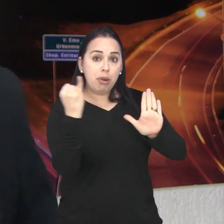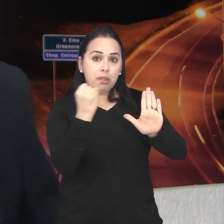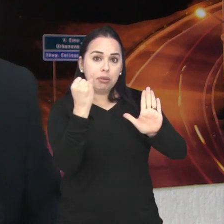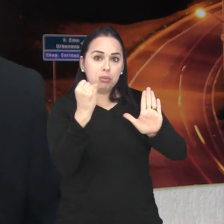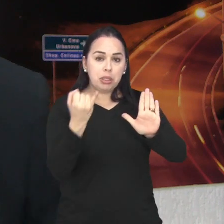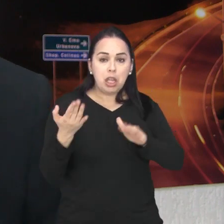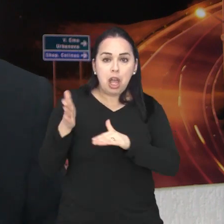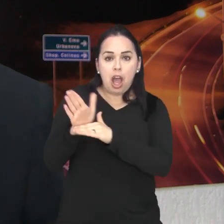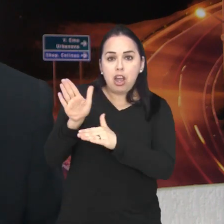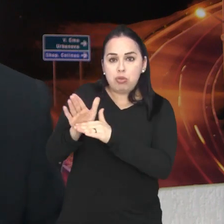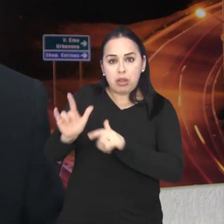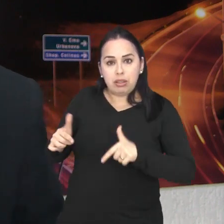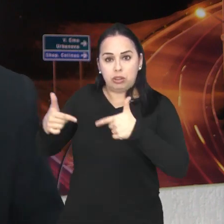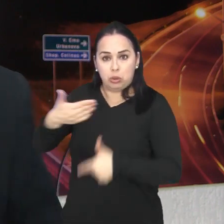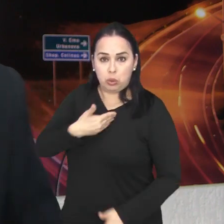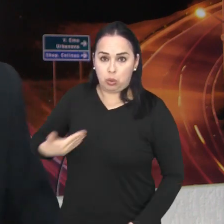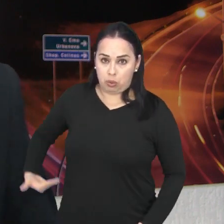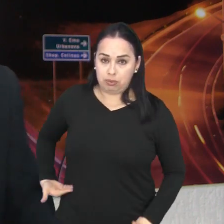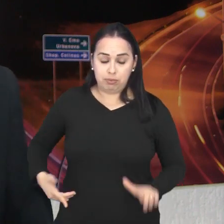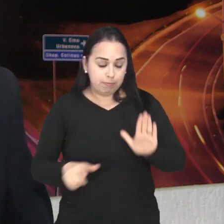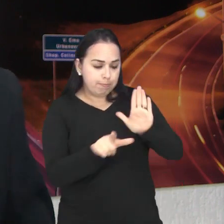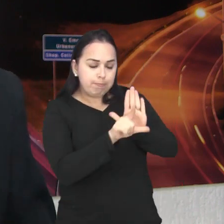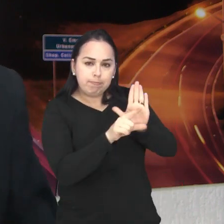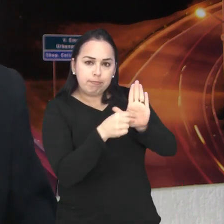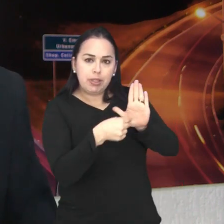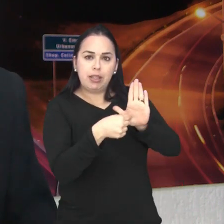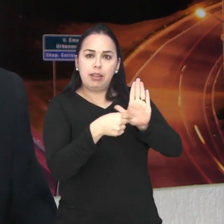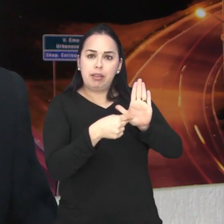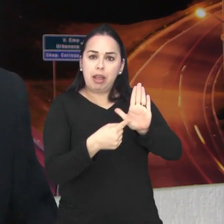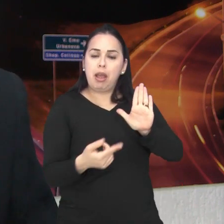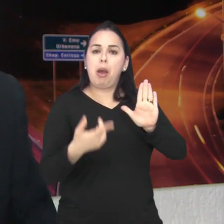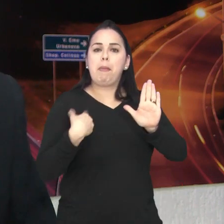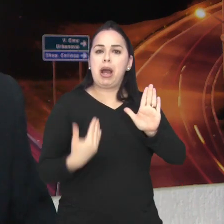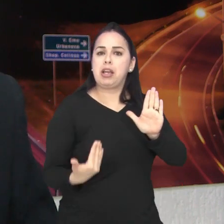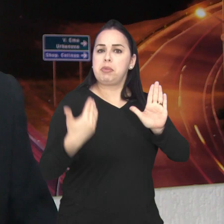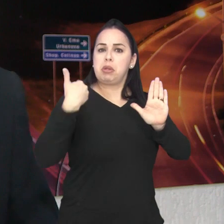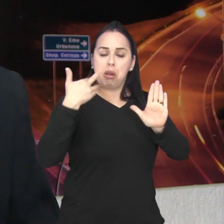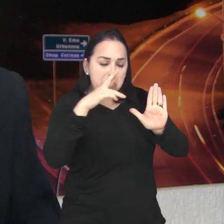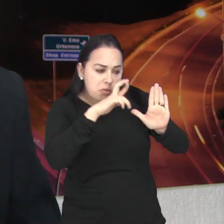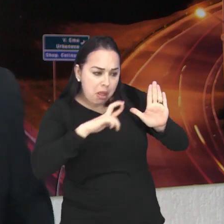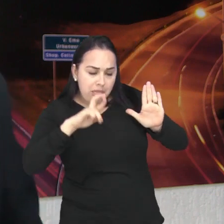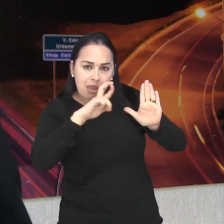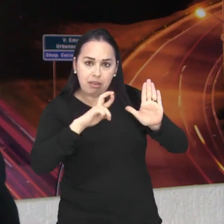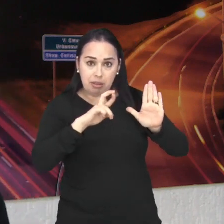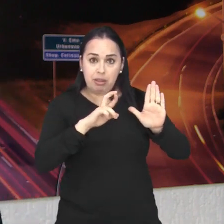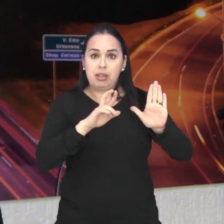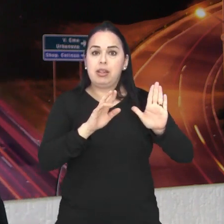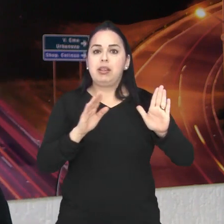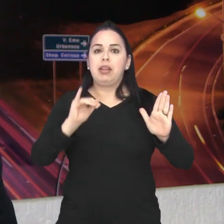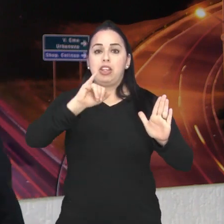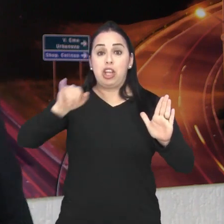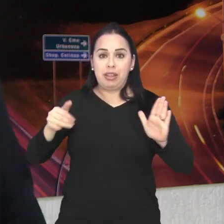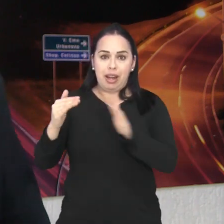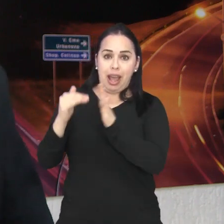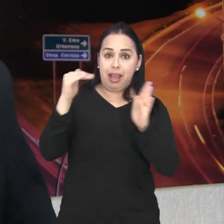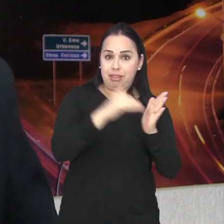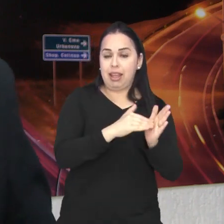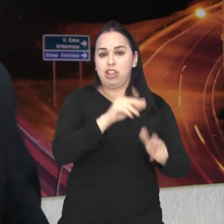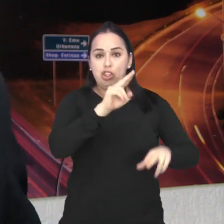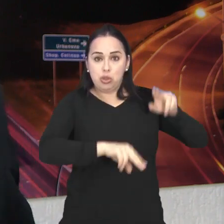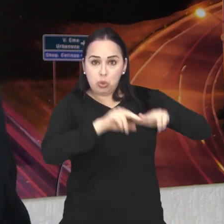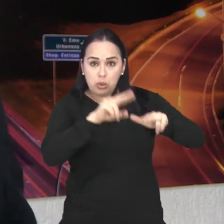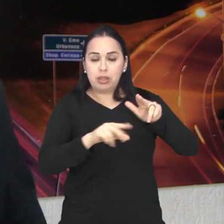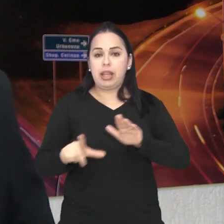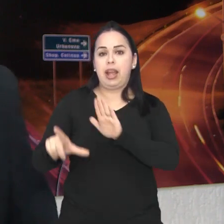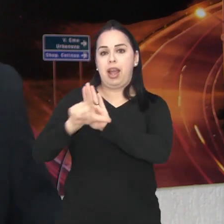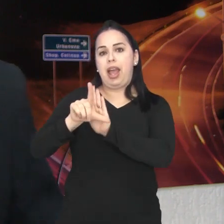na execução das políticas públicas do município e ela compõe a Lei de Responsabilidade Fiscal. Então, no primeiro semestre, nós tivemos a LDO. A